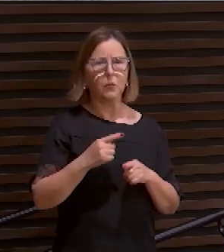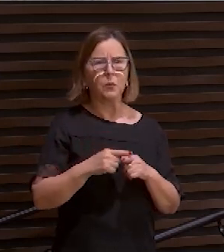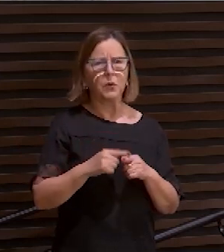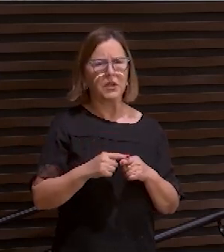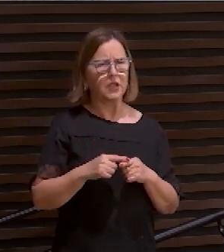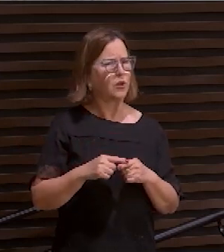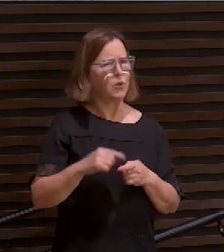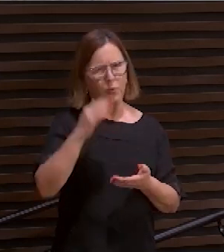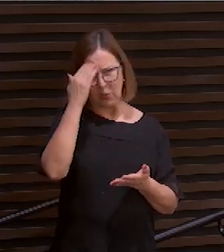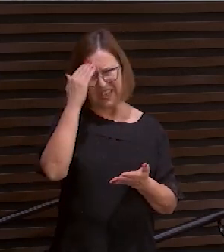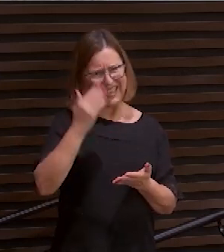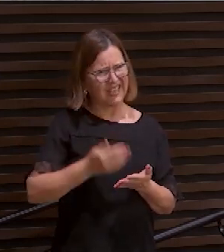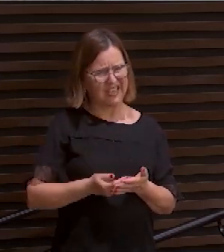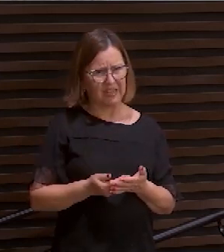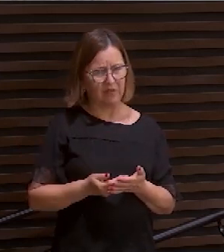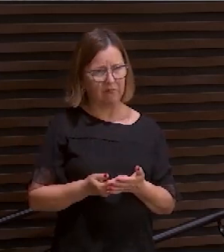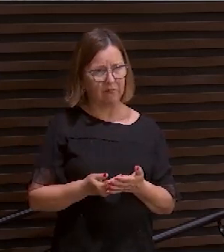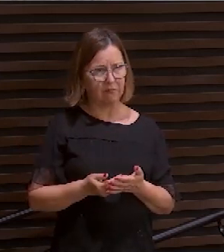creio.